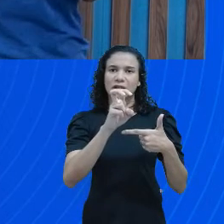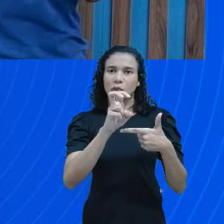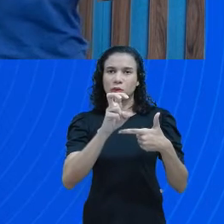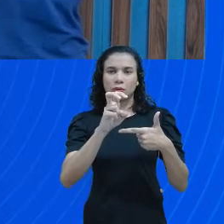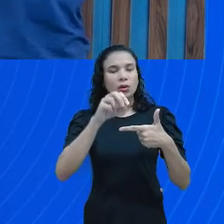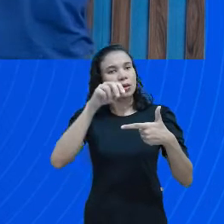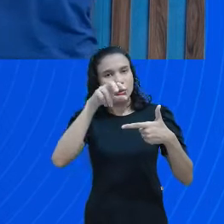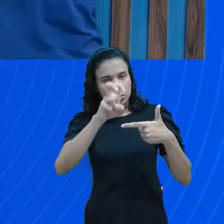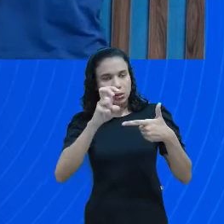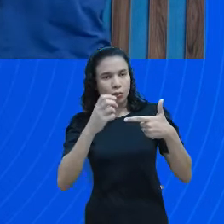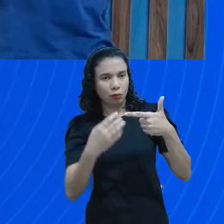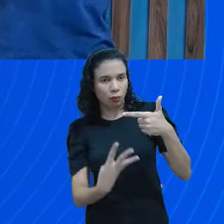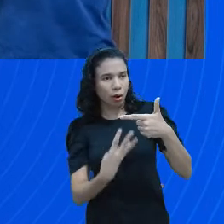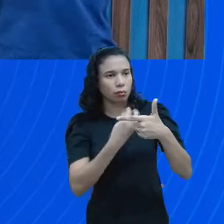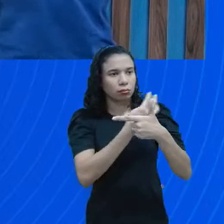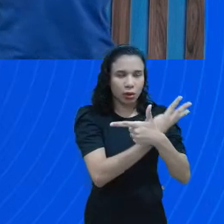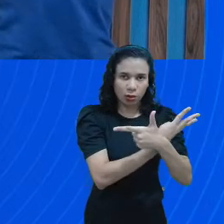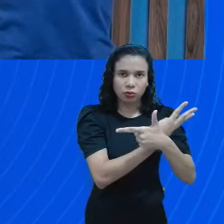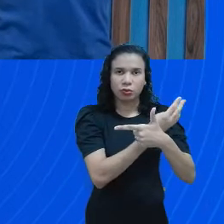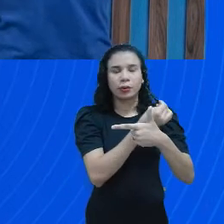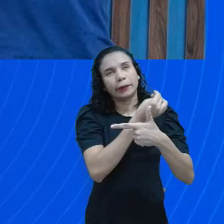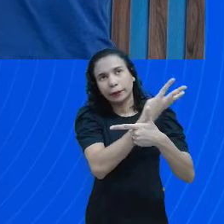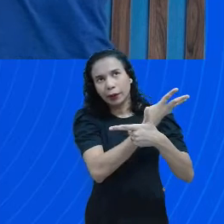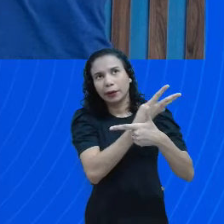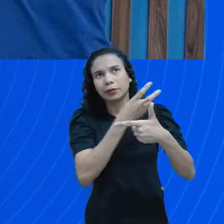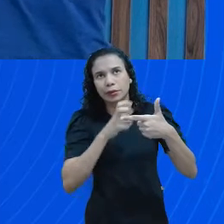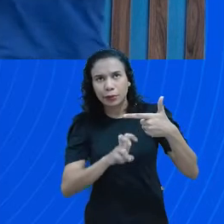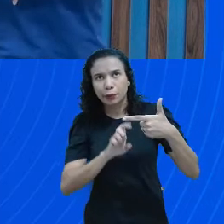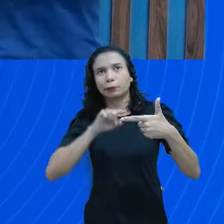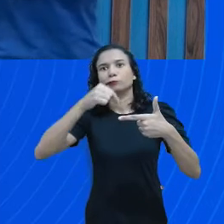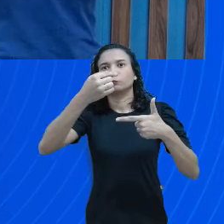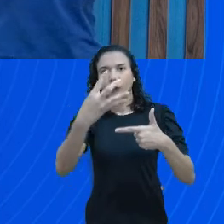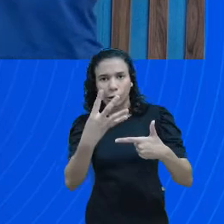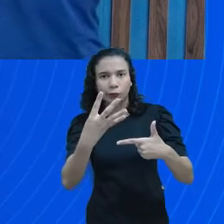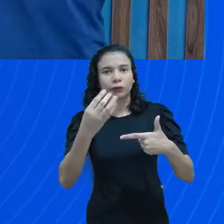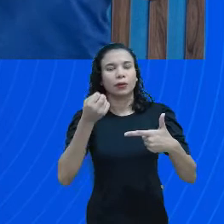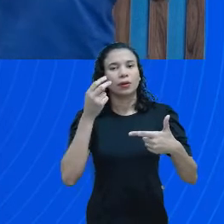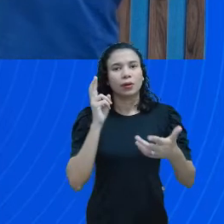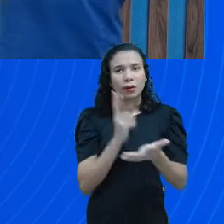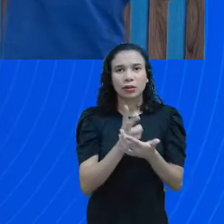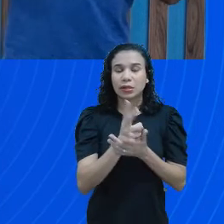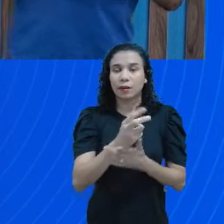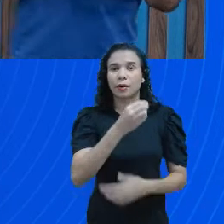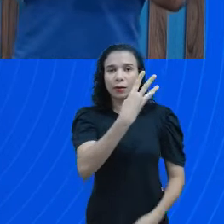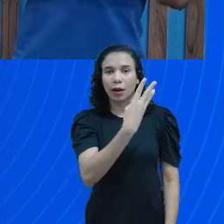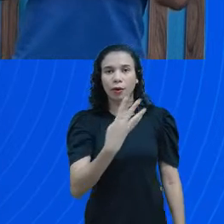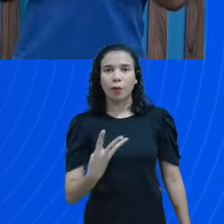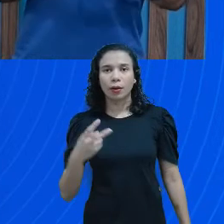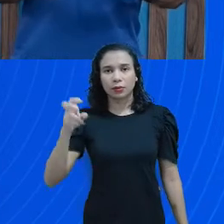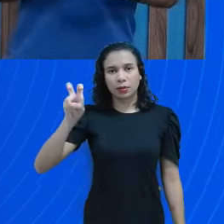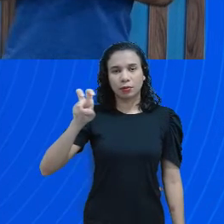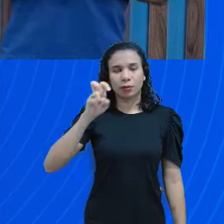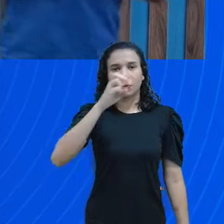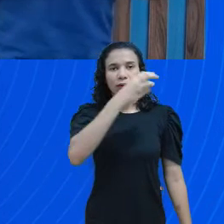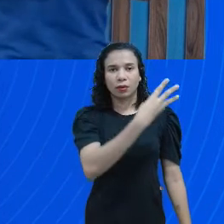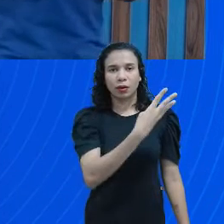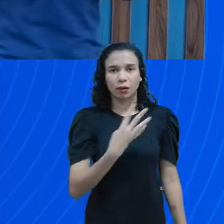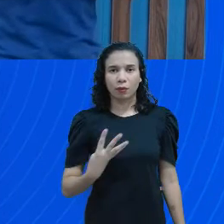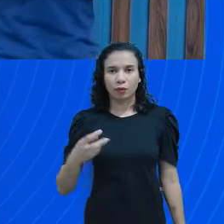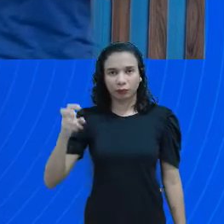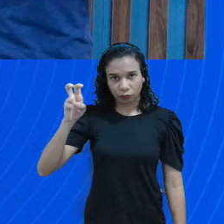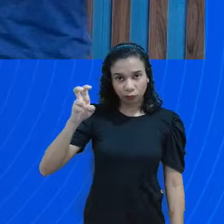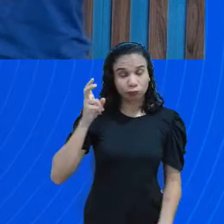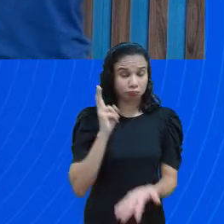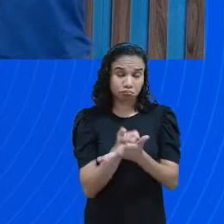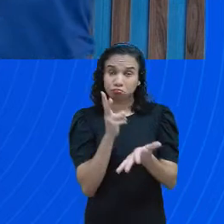outro 4, o outro é 3. Se tiver um 3, o outro 5, o outro é 4. É 3, 4, 5 sempre a relação do triângulo